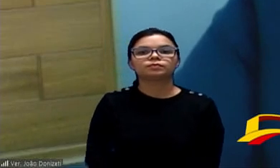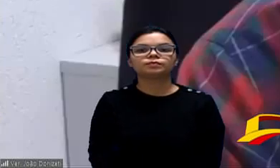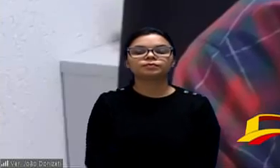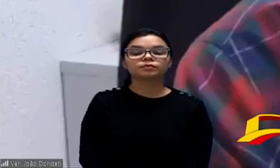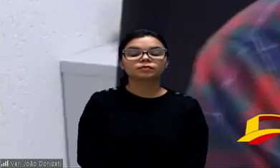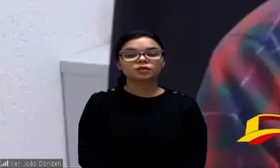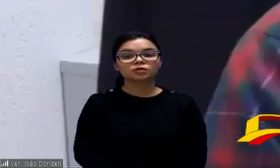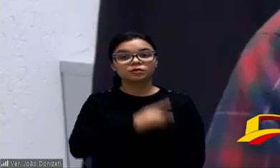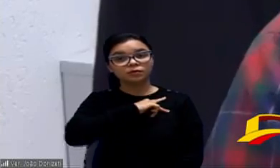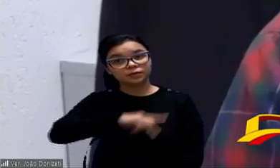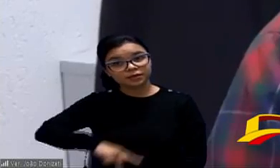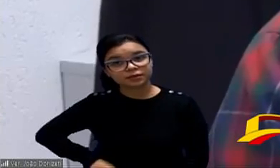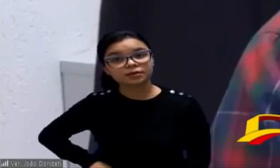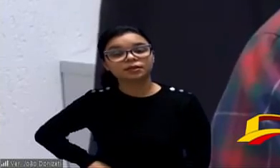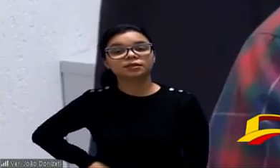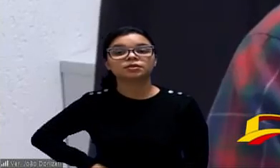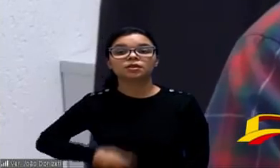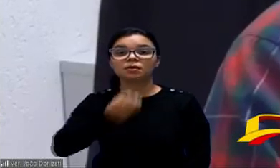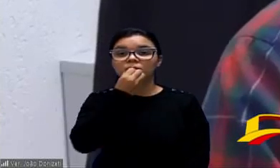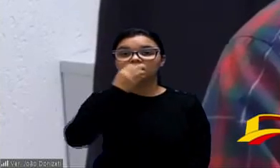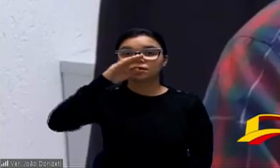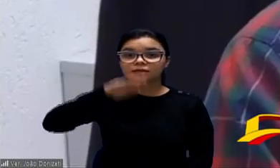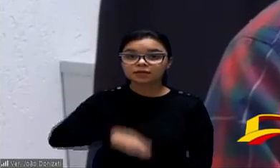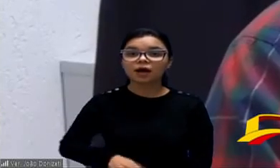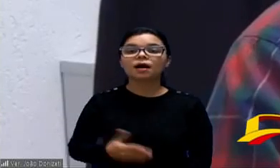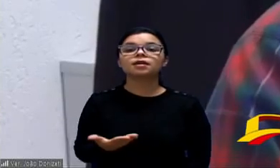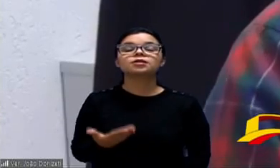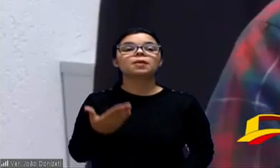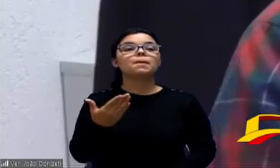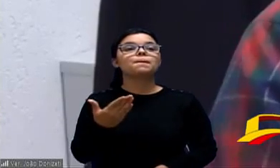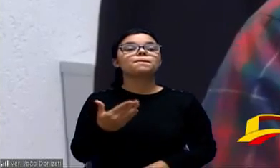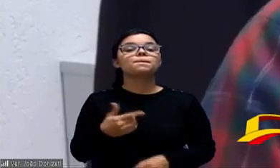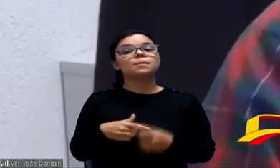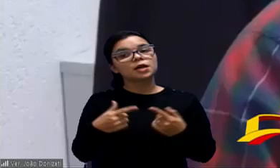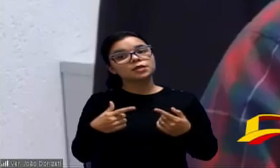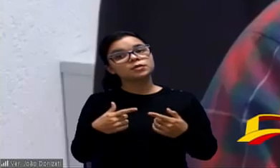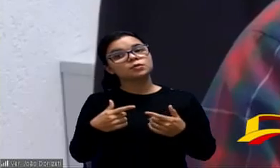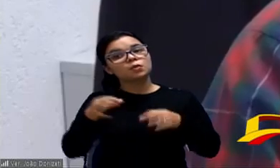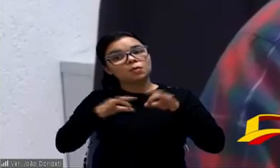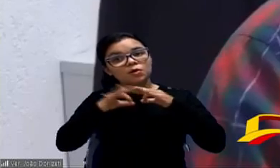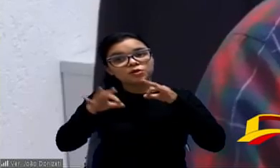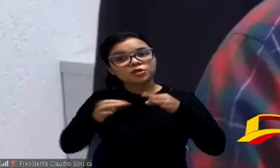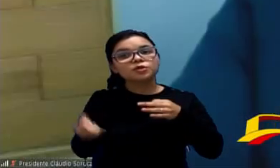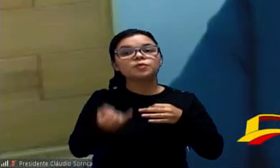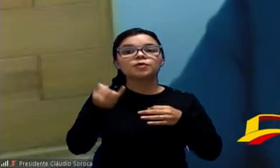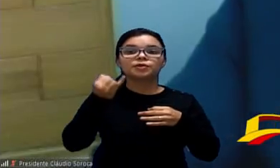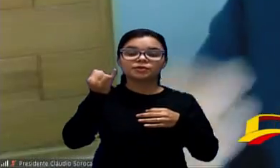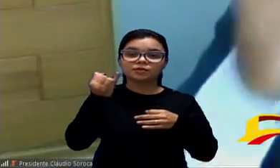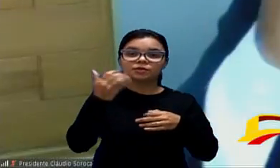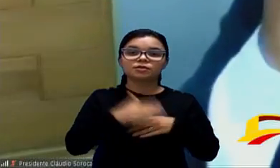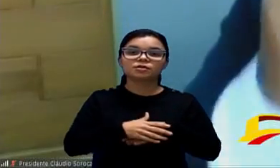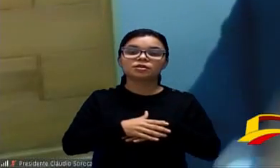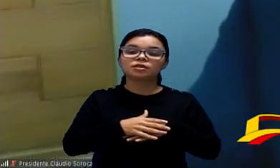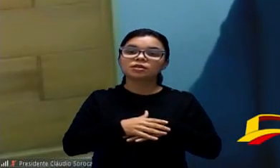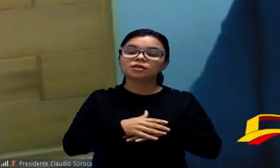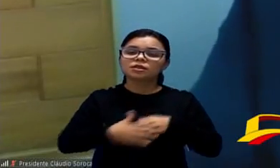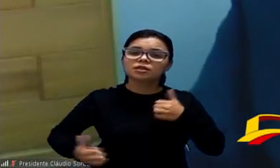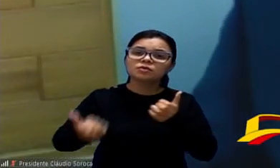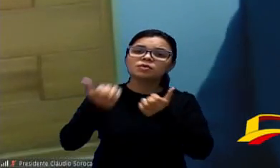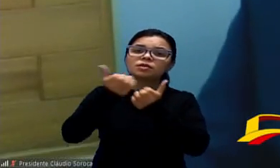Senhor presidente, boa tarde mais uma vez. Mais um projeto importante por parte do Executivo, que ele altera uma